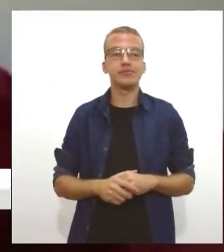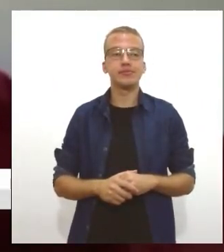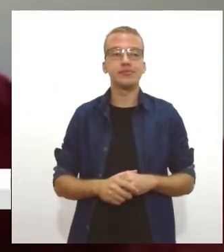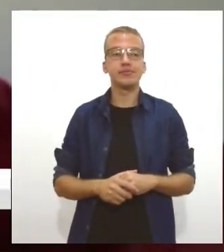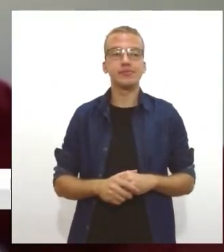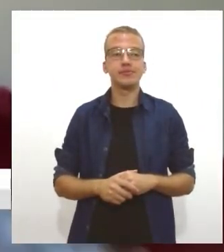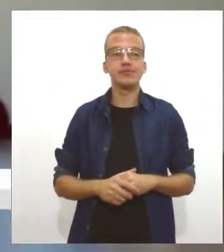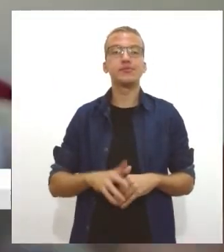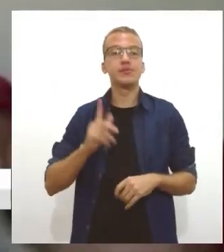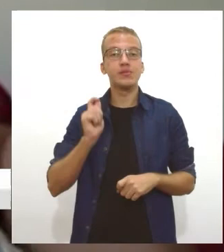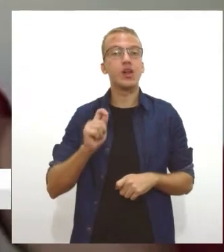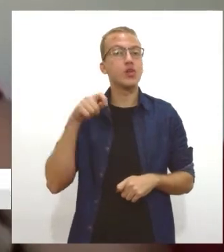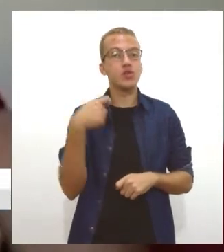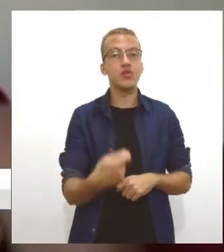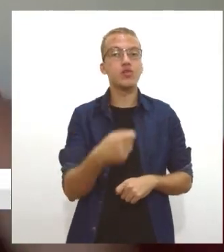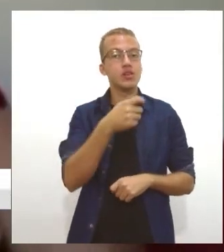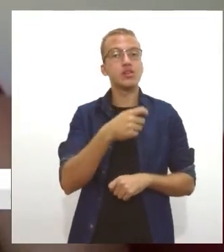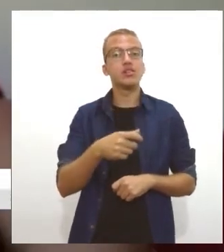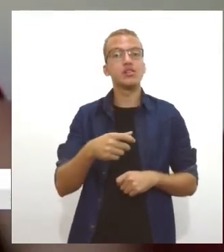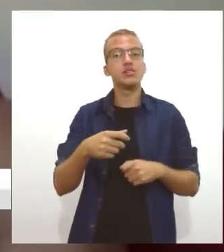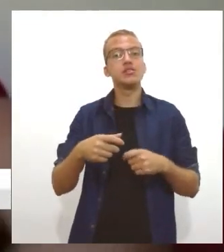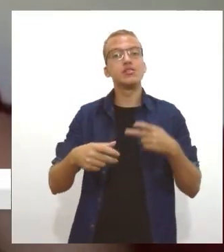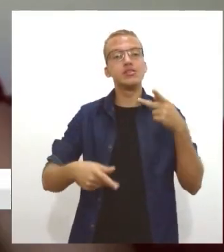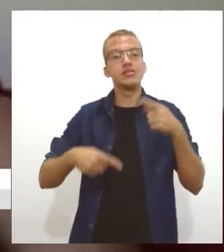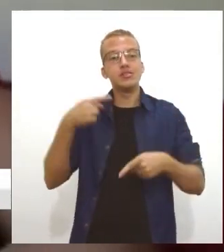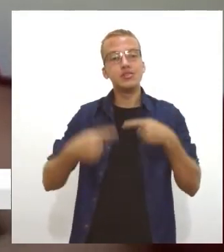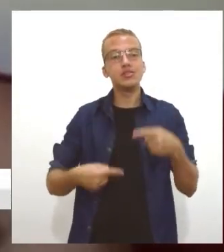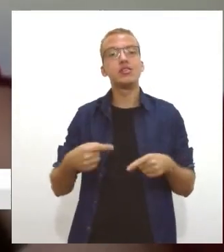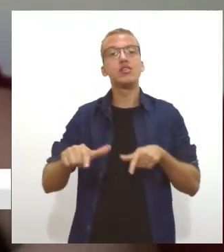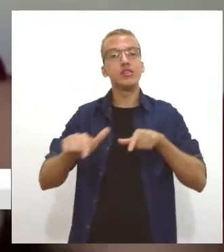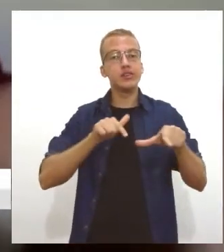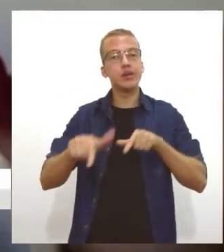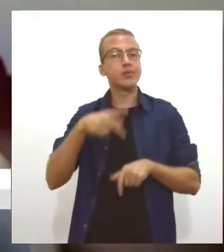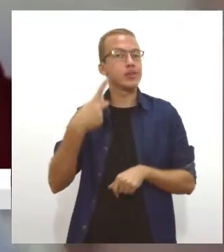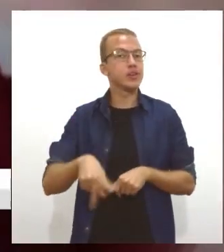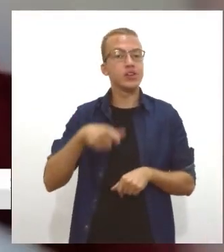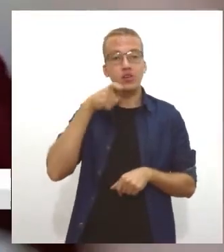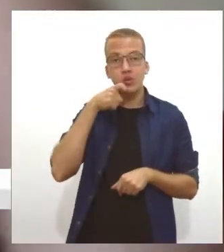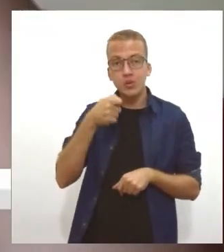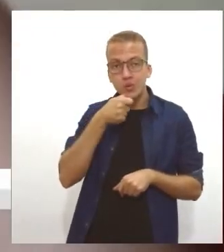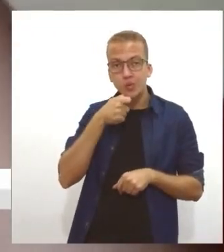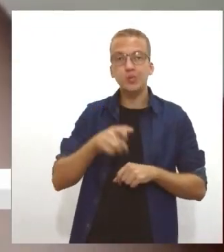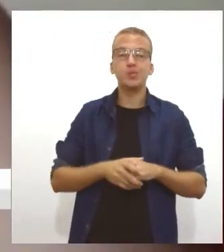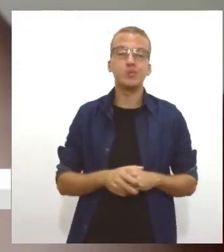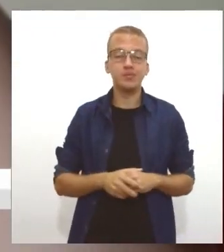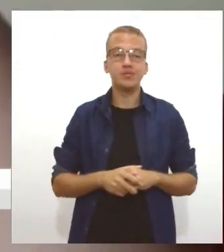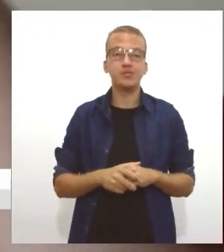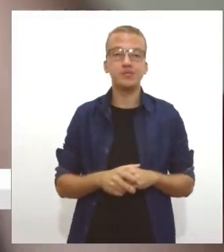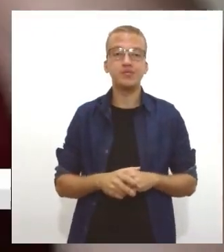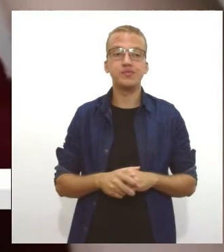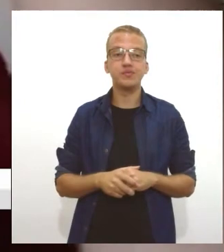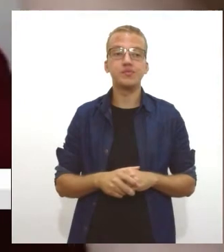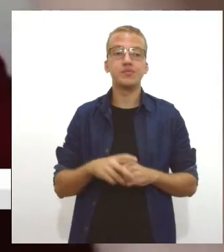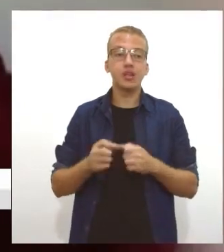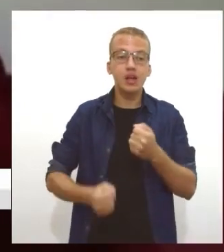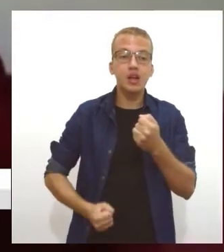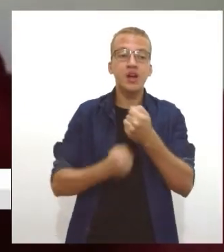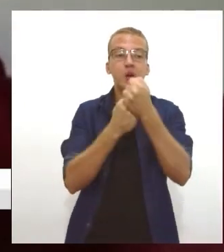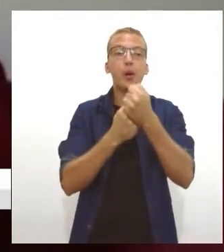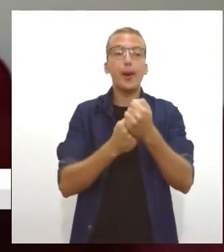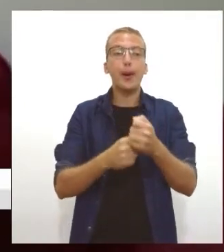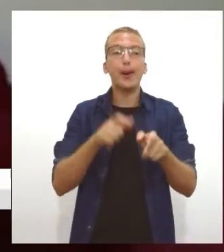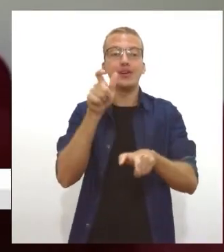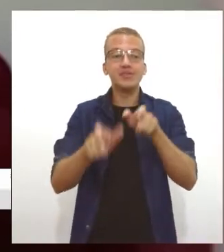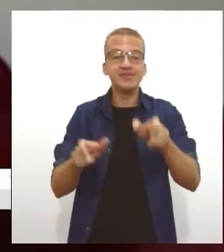Violência Doméstica. Nós atuamos aqui em Aracaju junto ao Juizado de Violência Doméstica, dando assistência a essas vítimas, não só no